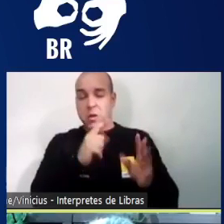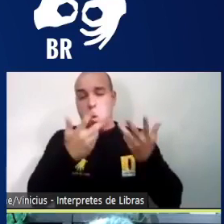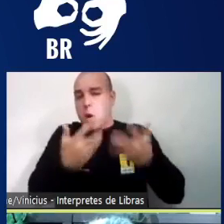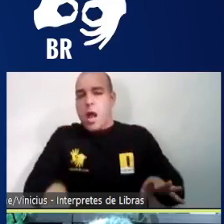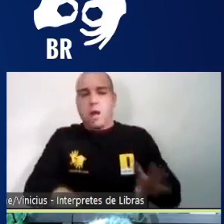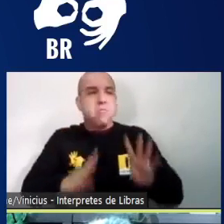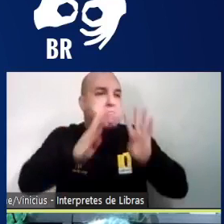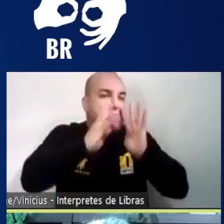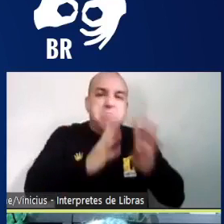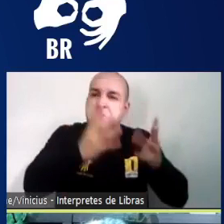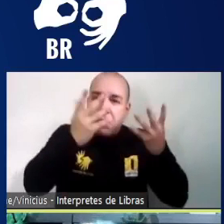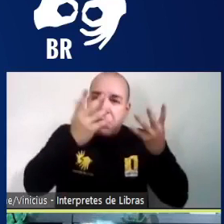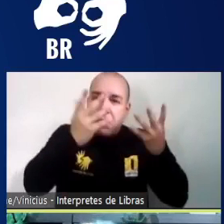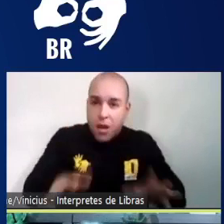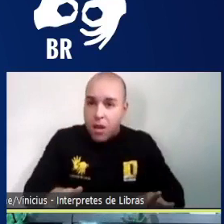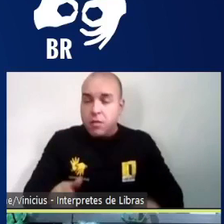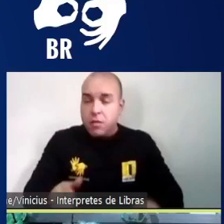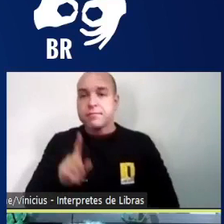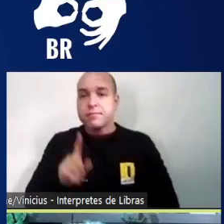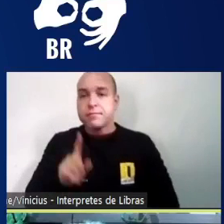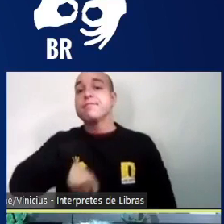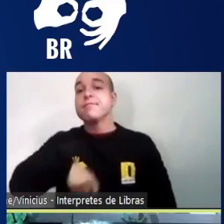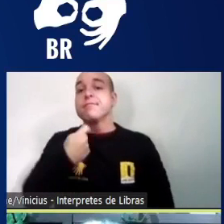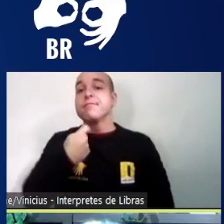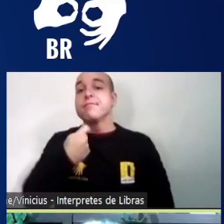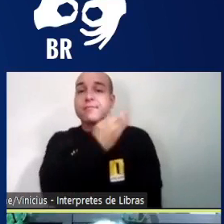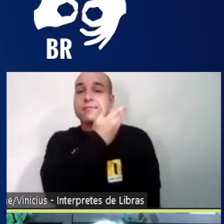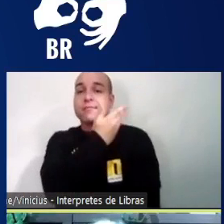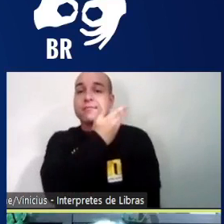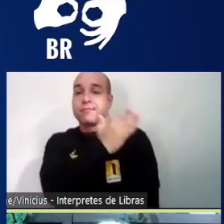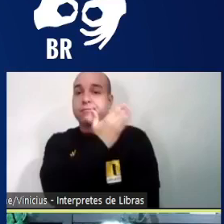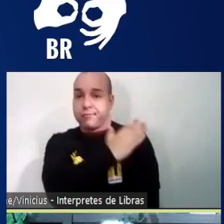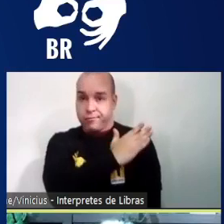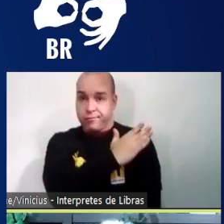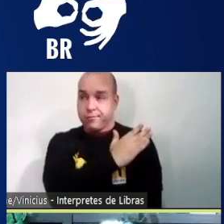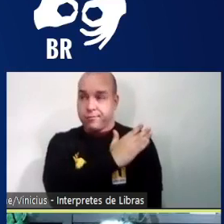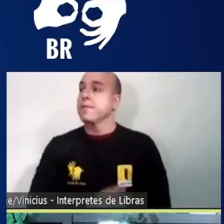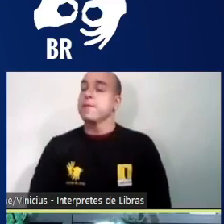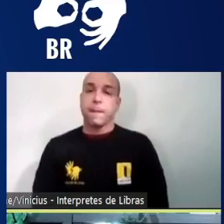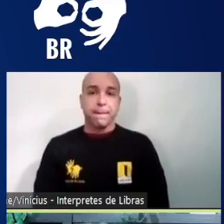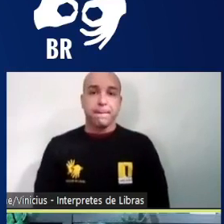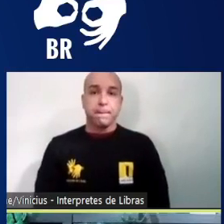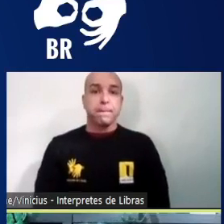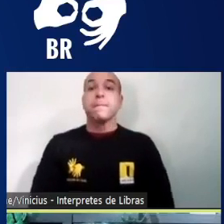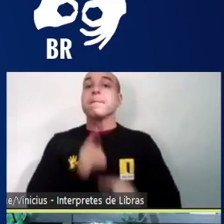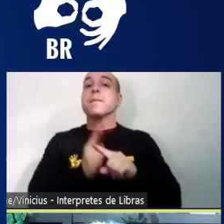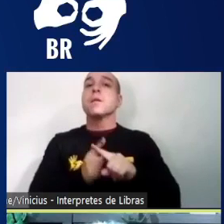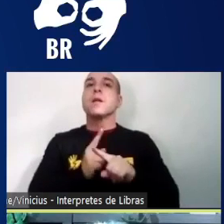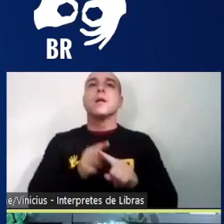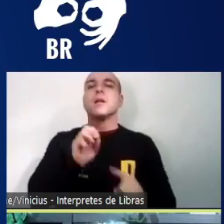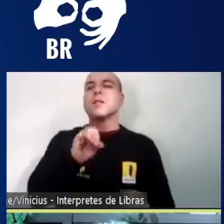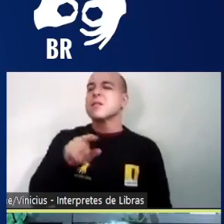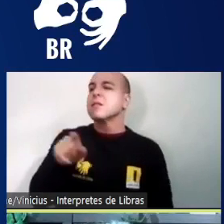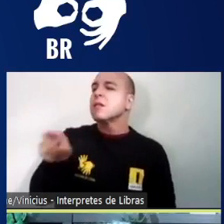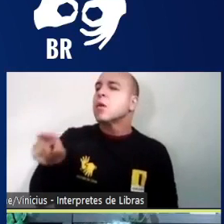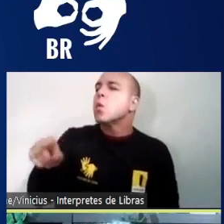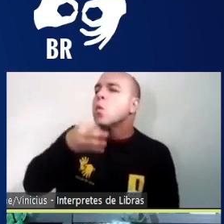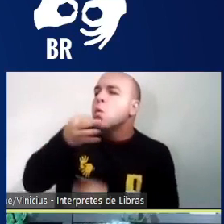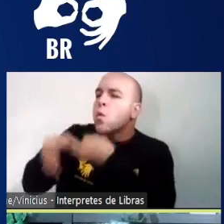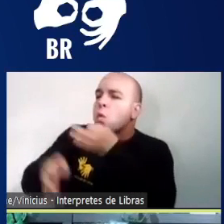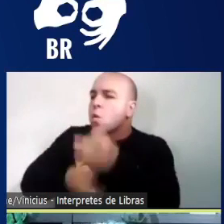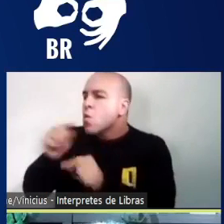ouvimos, não procuramos saber sobre, não procuramos entender